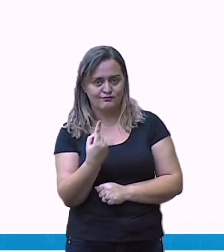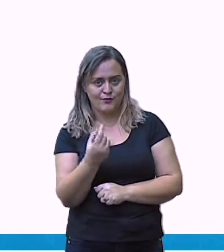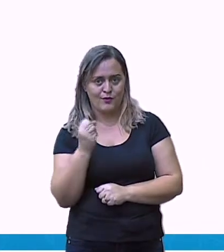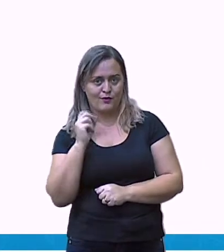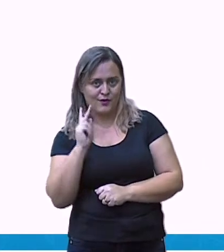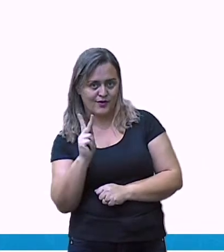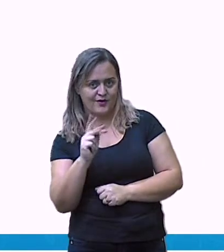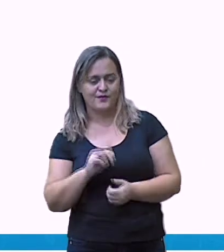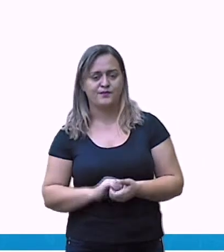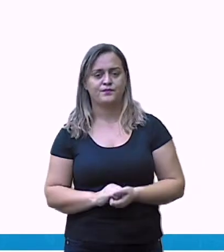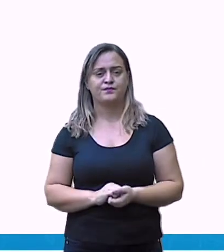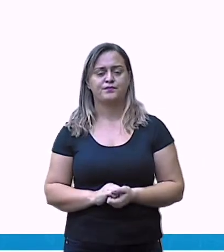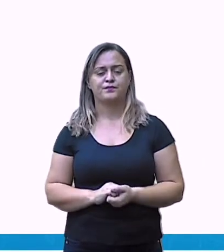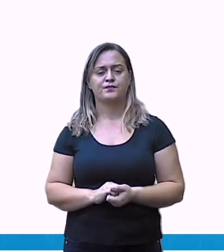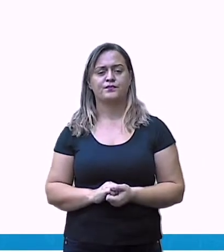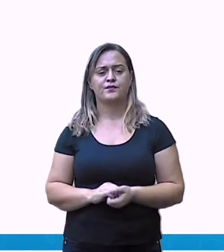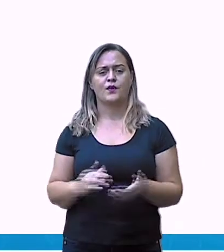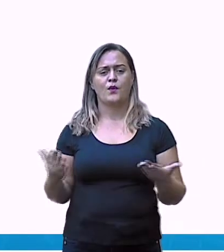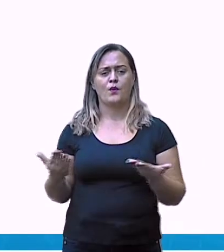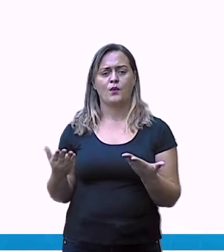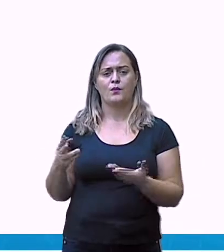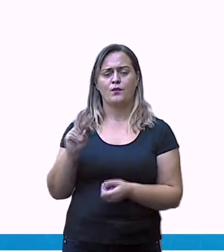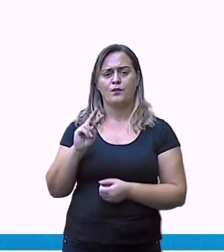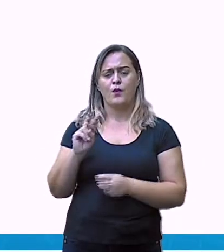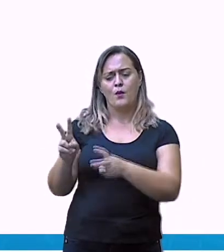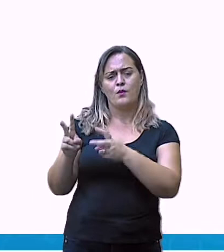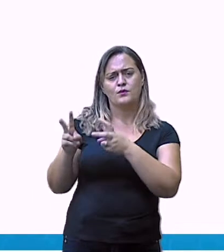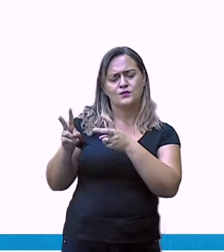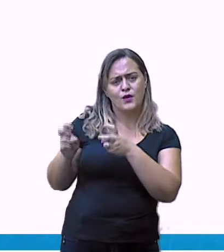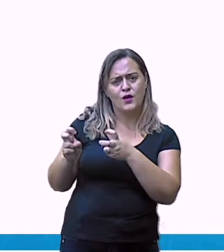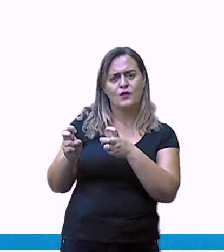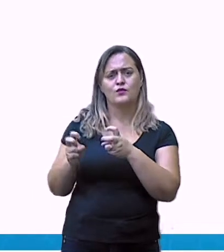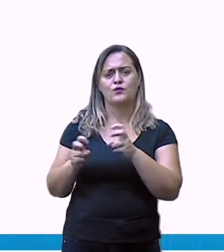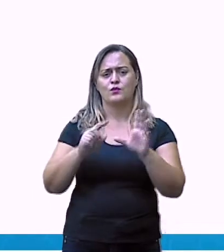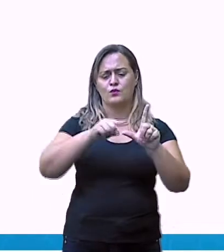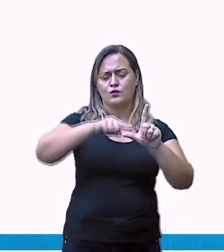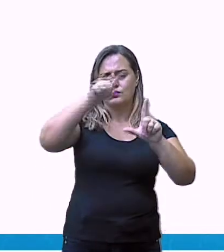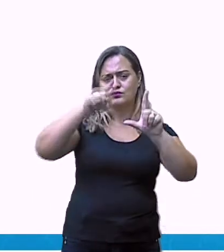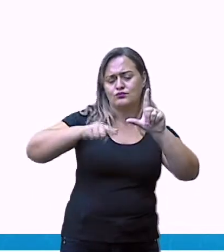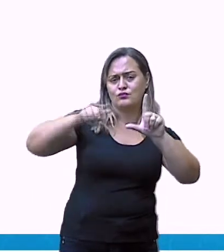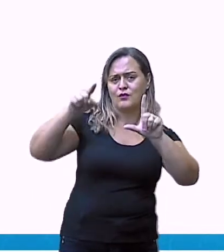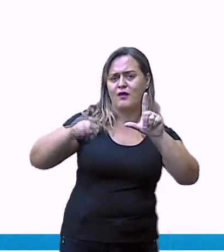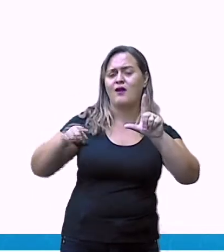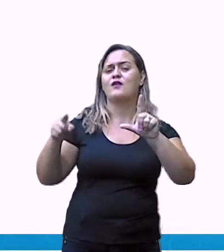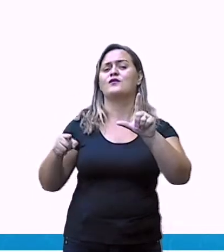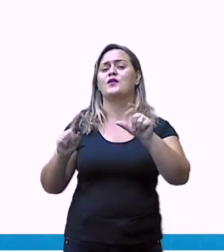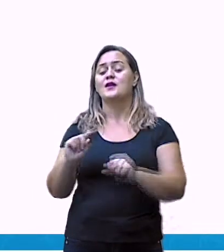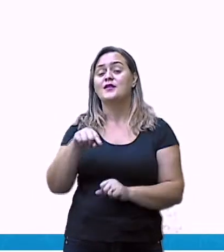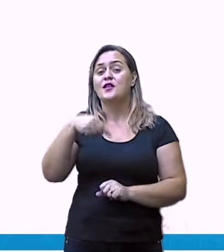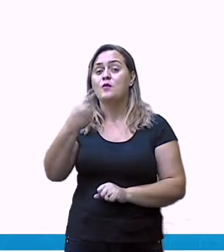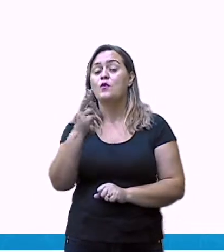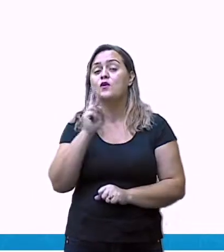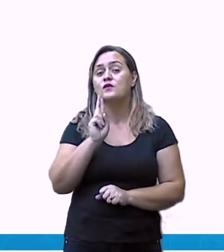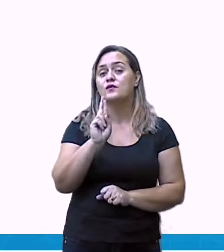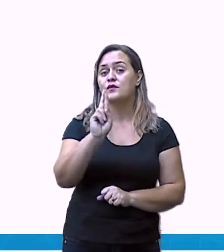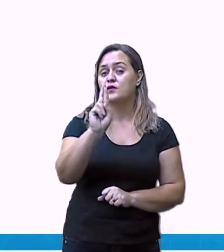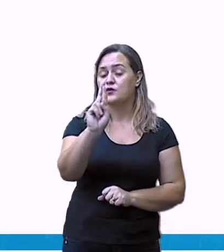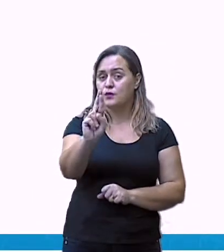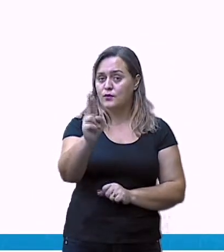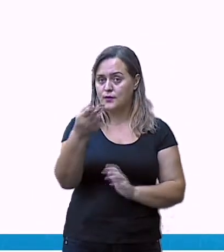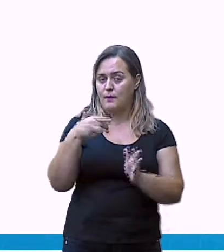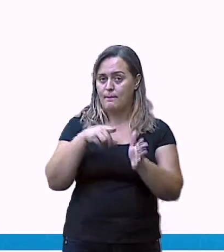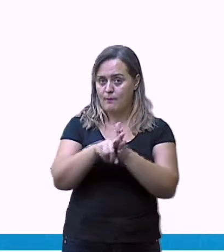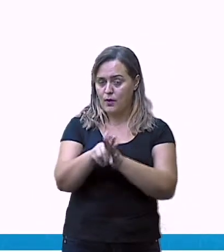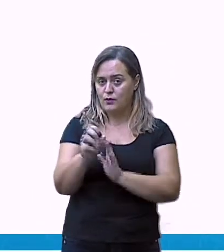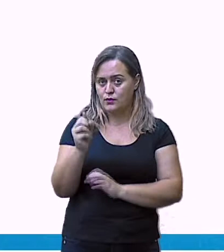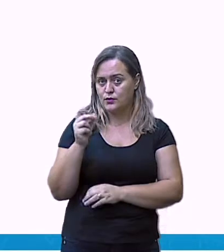Observe os gráficos abaixo e responda as questões de 1 a 3. Então, nós vamos ver agora dois gráficos